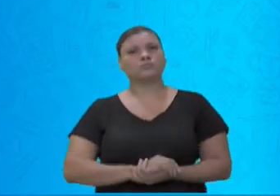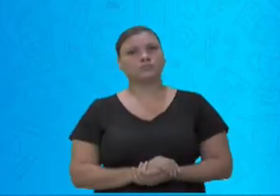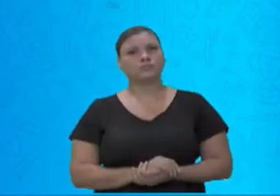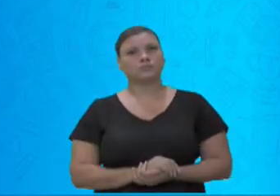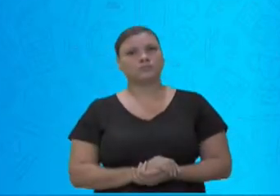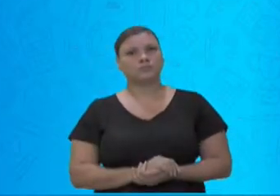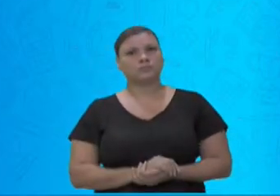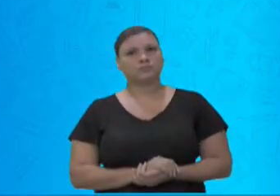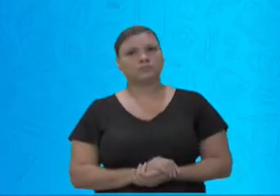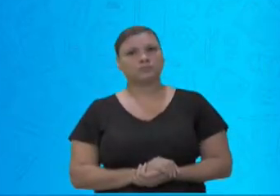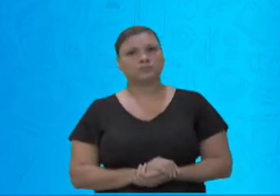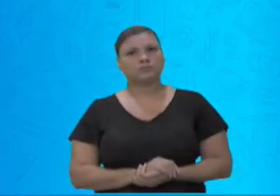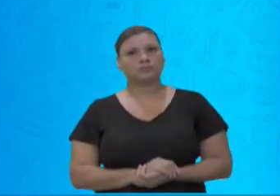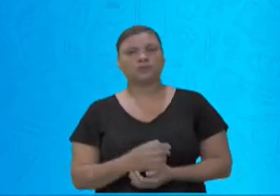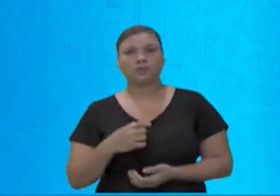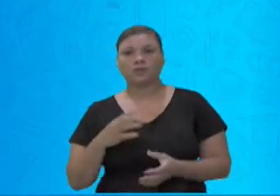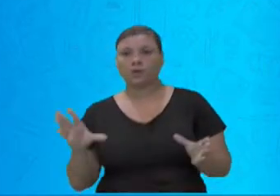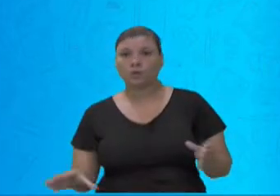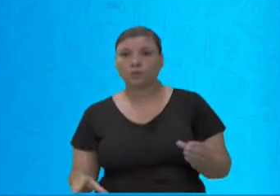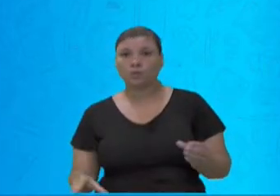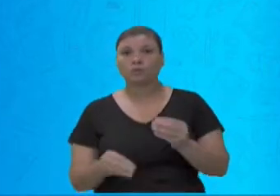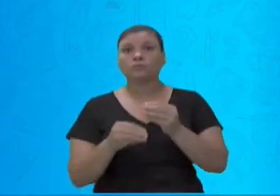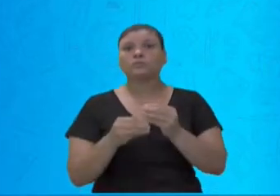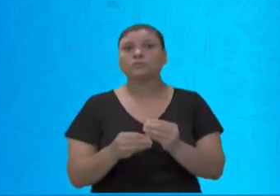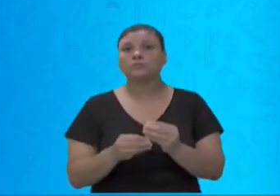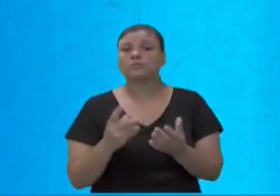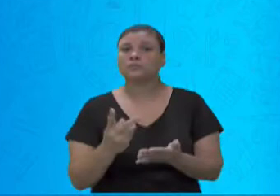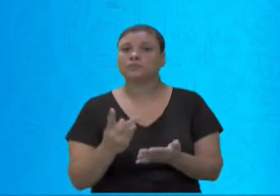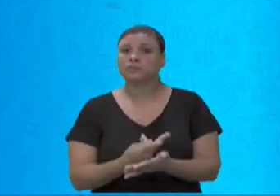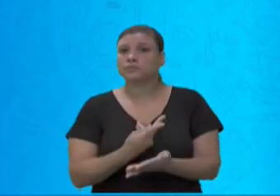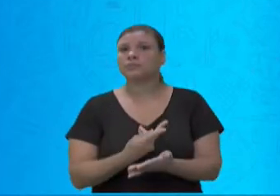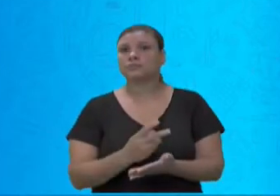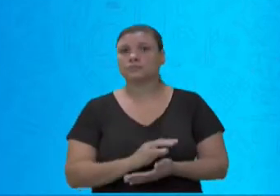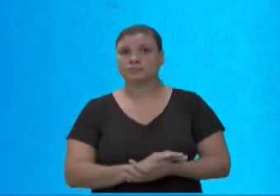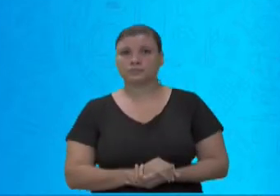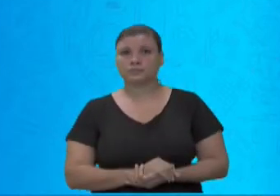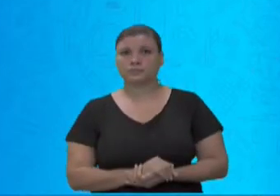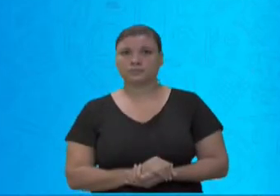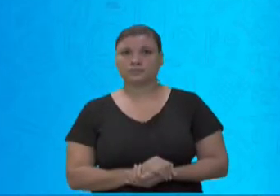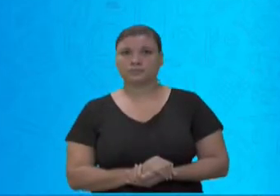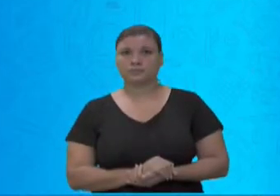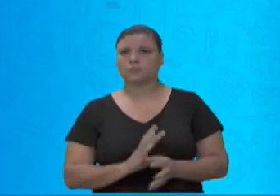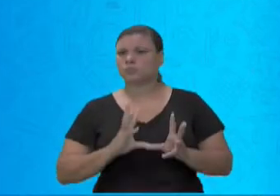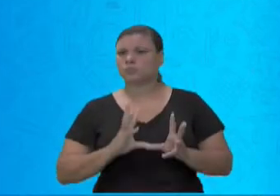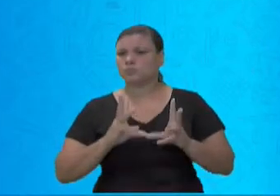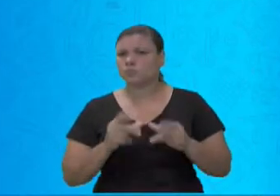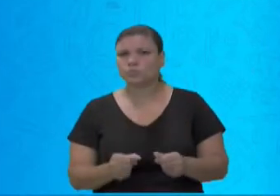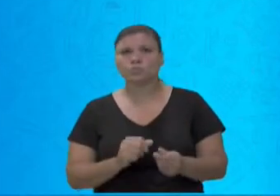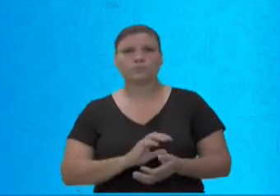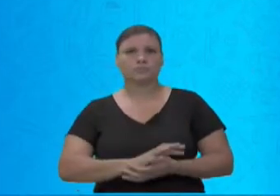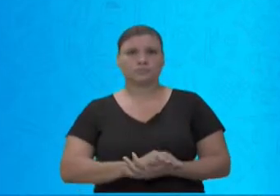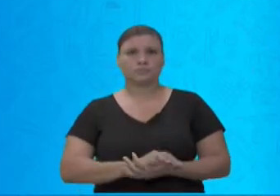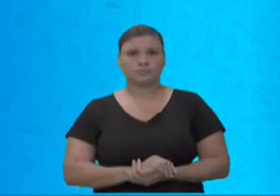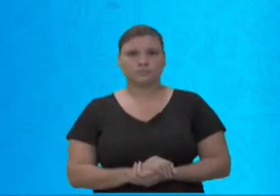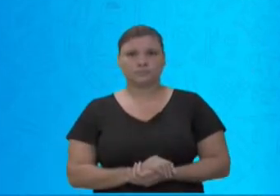inúmeras ações que poderiam ter sido feitas. Tudo.